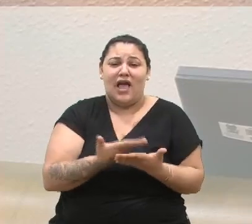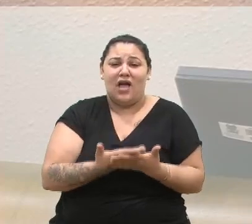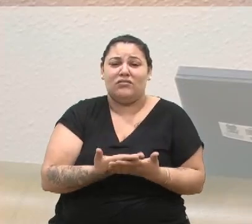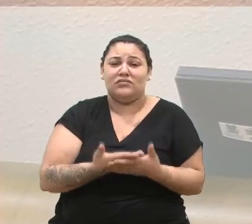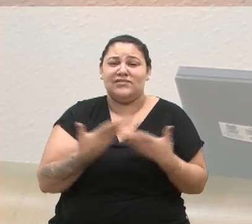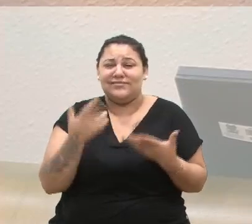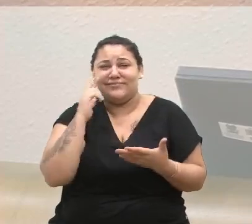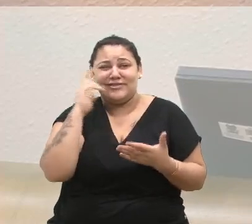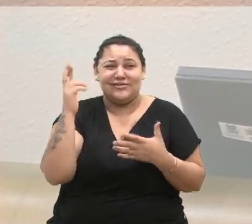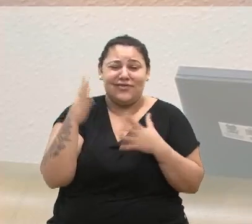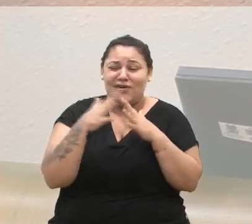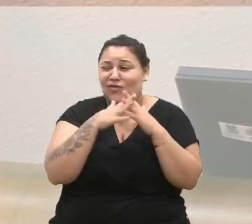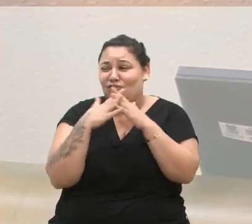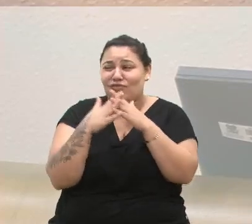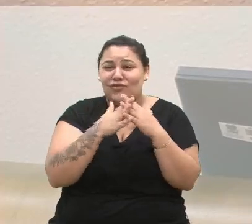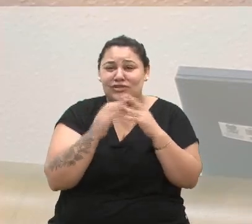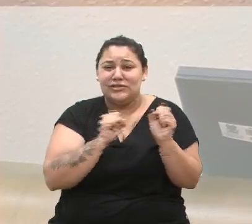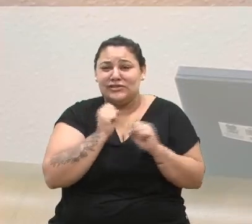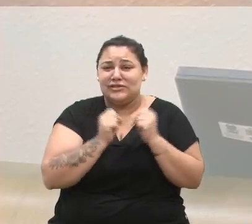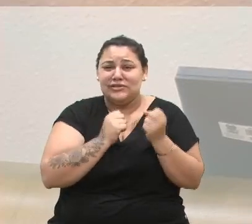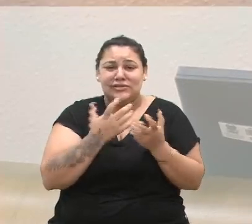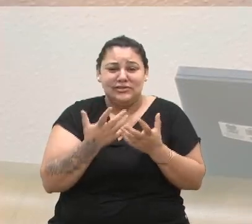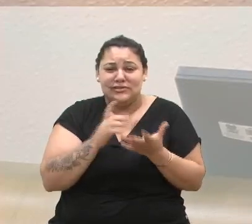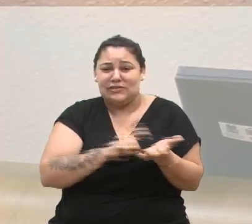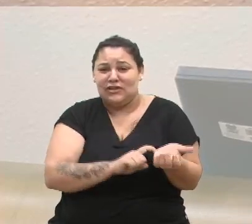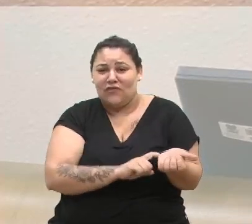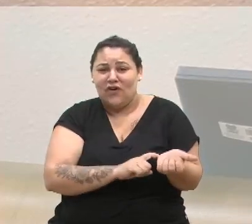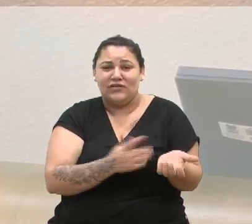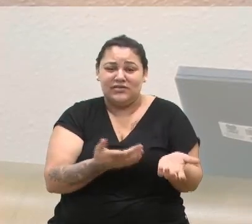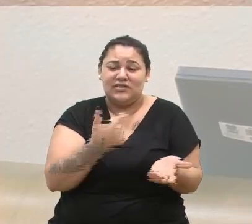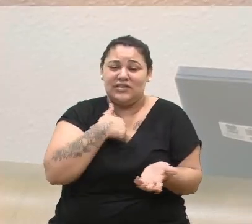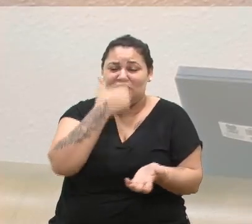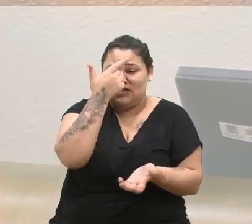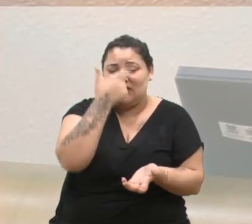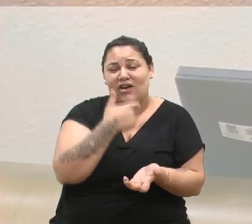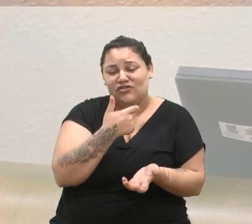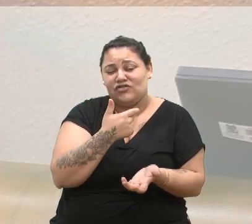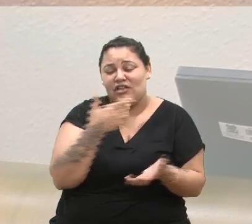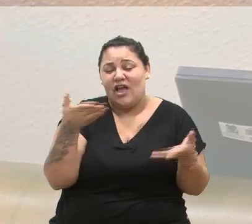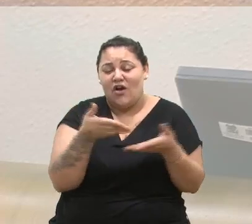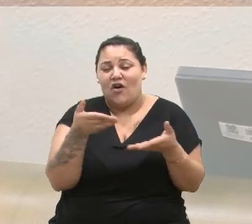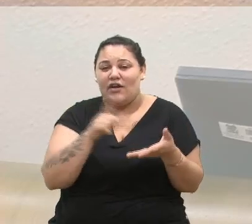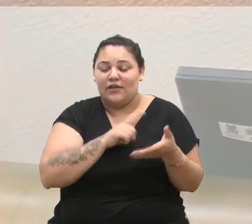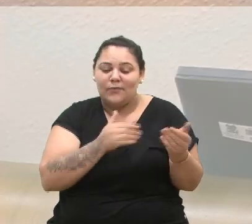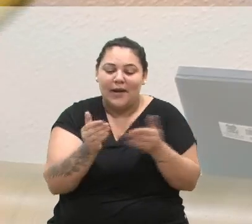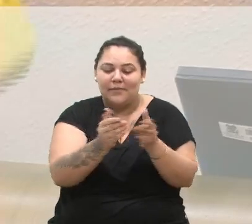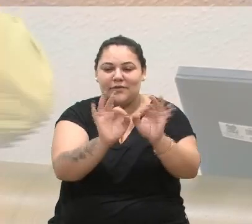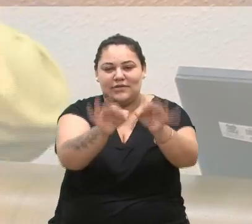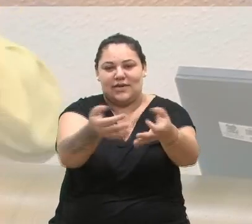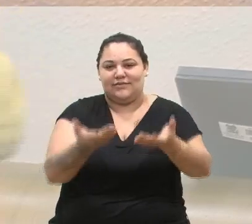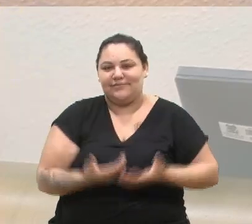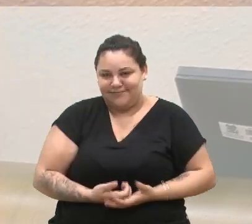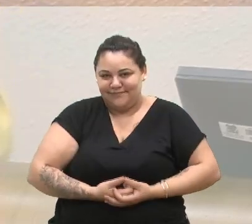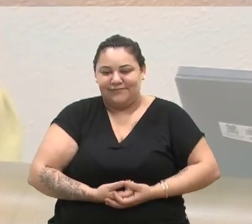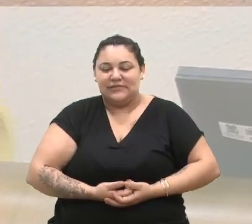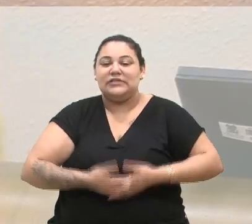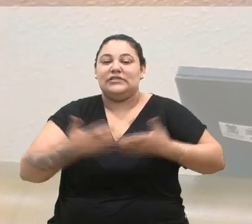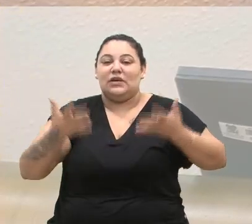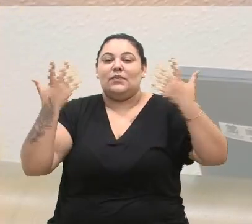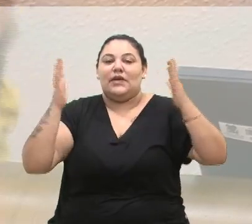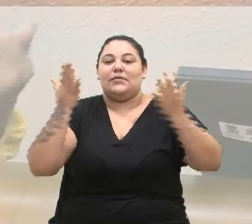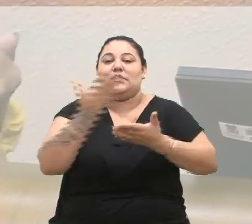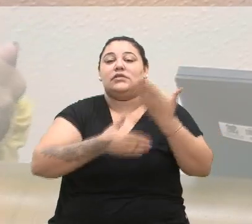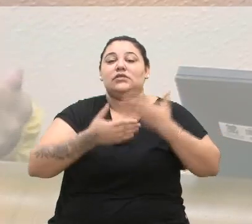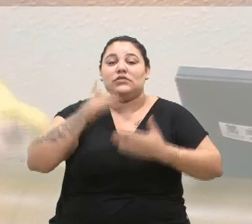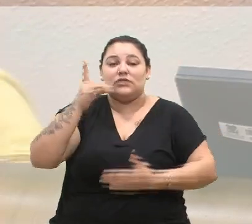estava totalmente desesperada, e agora acho que graças a Deus vai tomar um rumo certo, que é este. Então parabéns a todos os